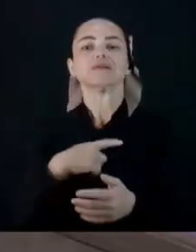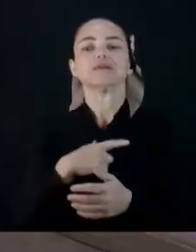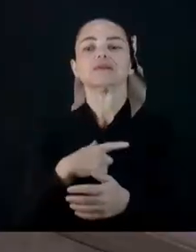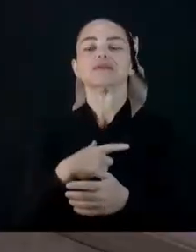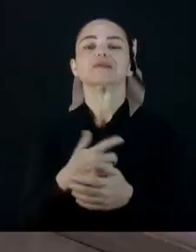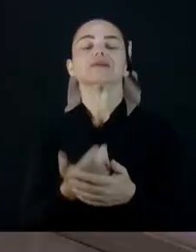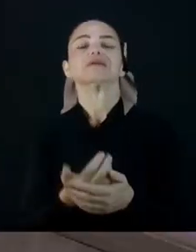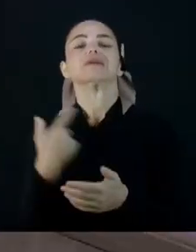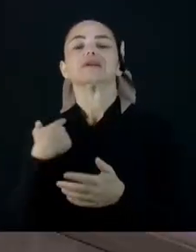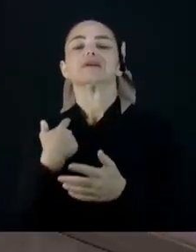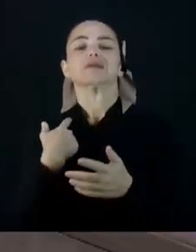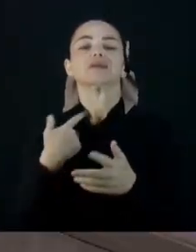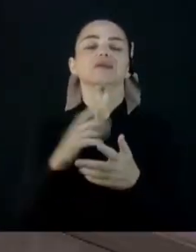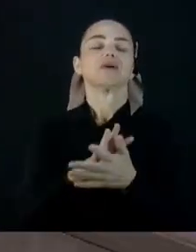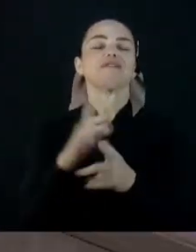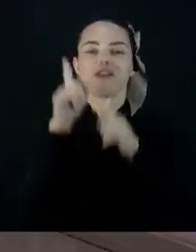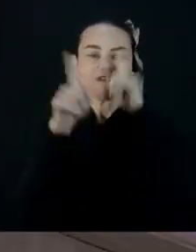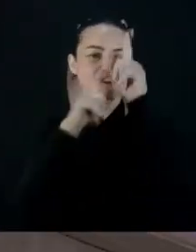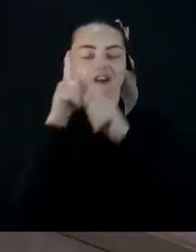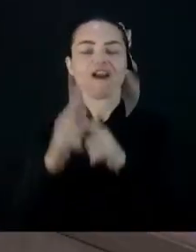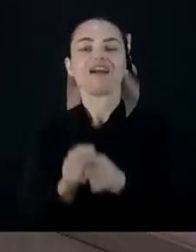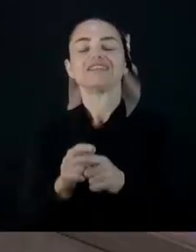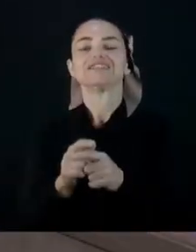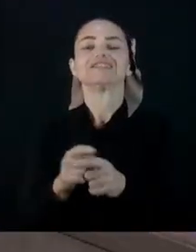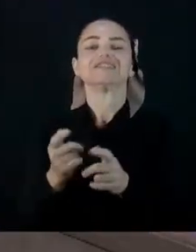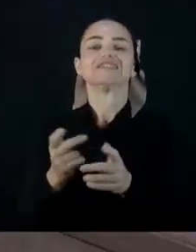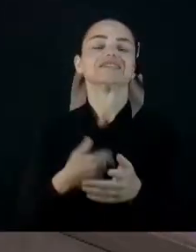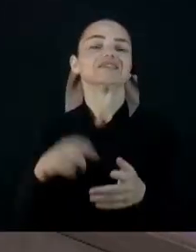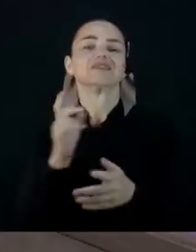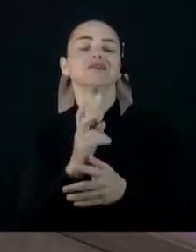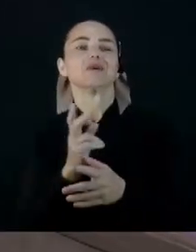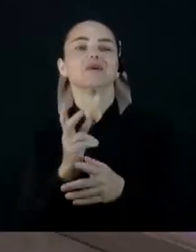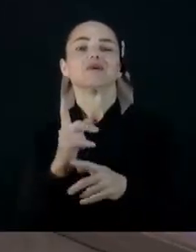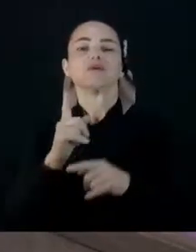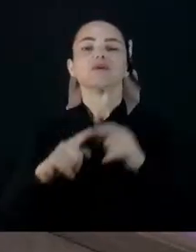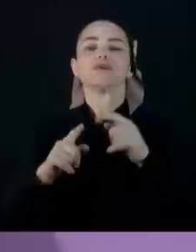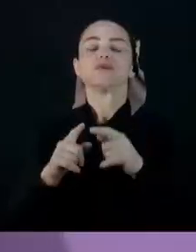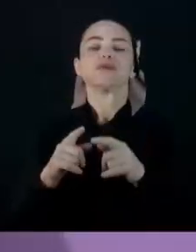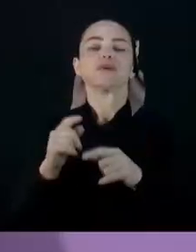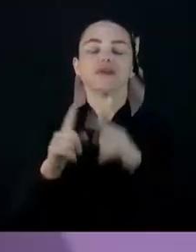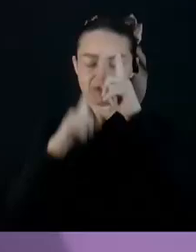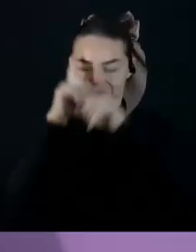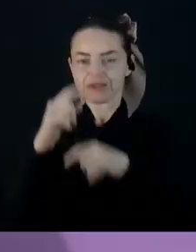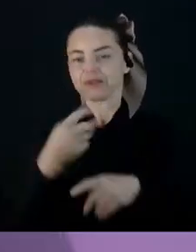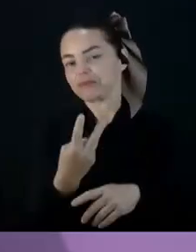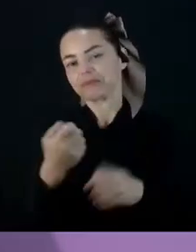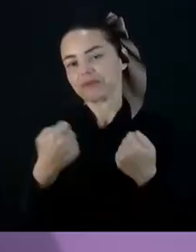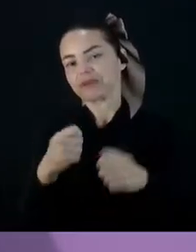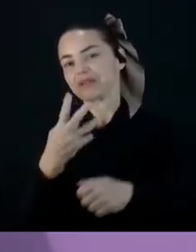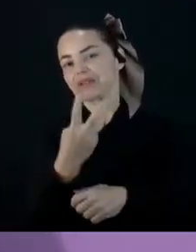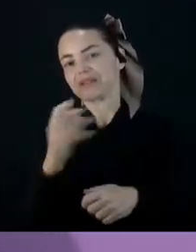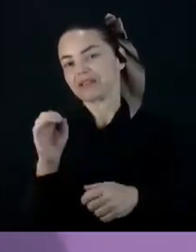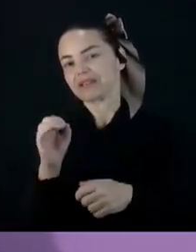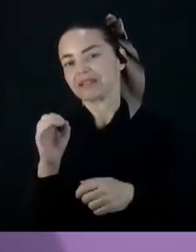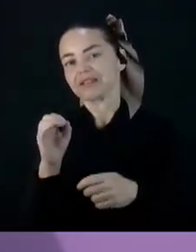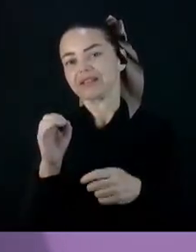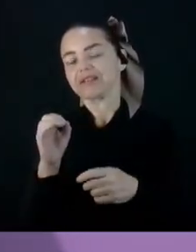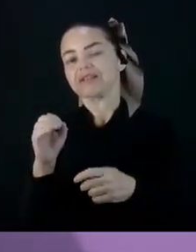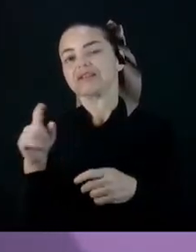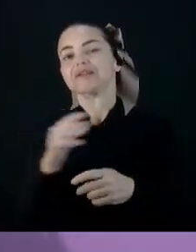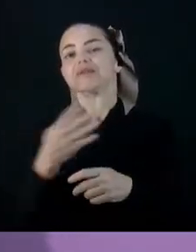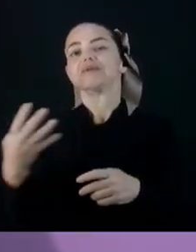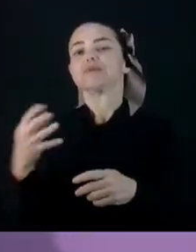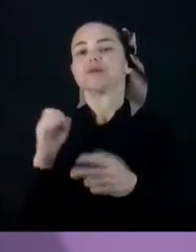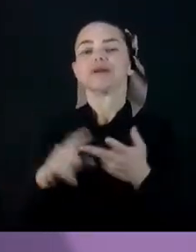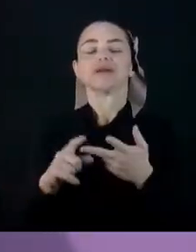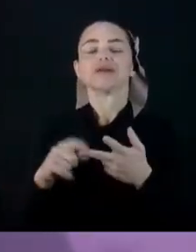né? Aí você vai criando a sua peça. De repente, a peça não precisa ser 30 por 40. Ela pode ser 15 por 20, ela pode ser 16,5